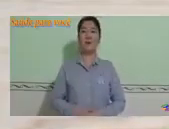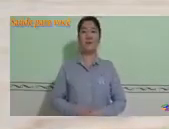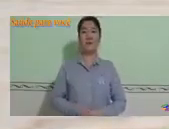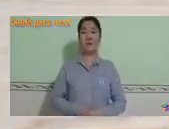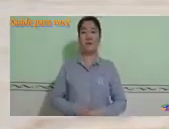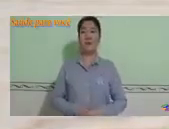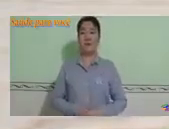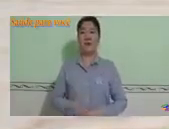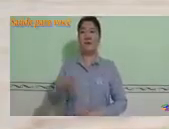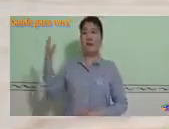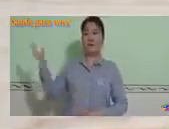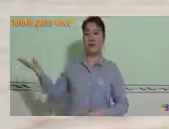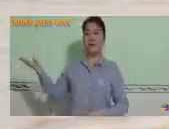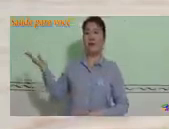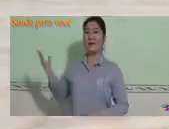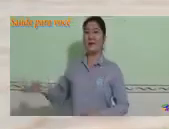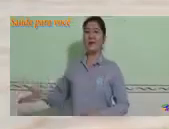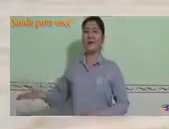ótimo desenvolvimento muscular.